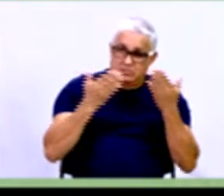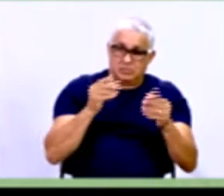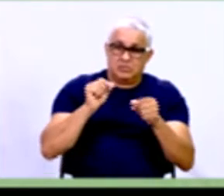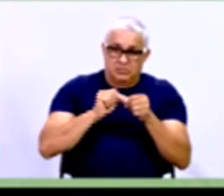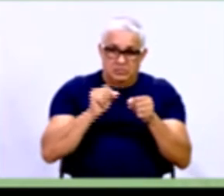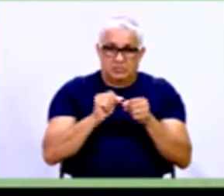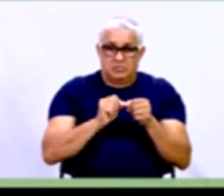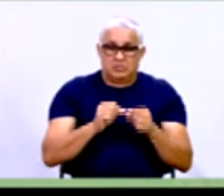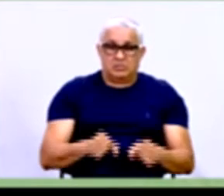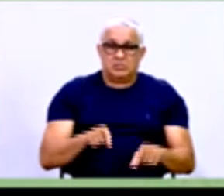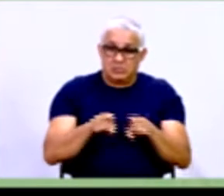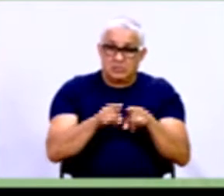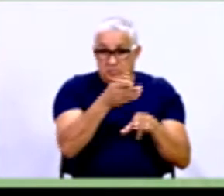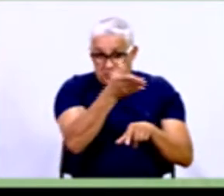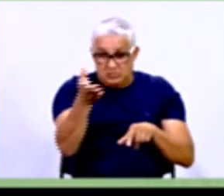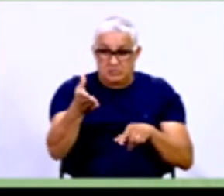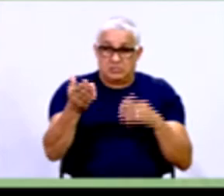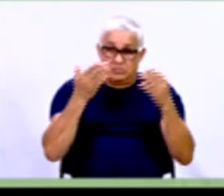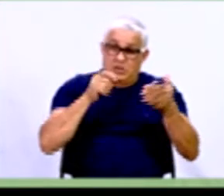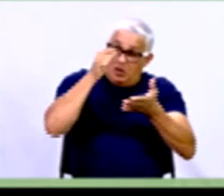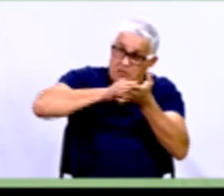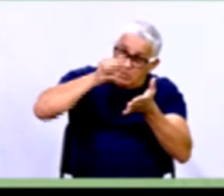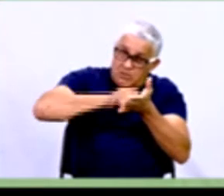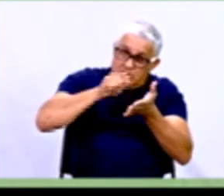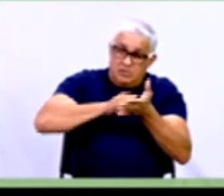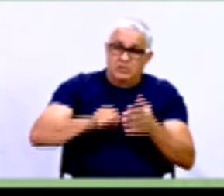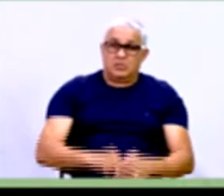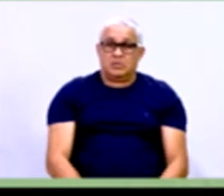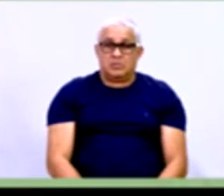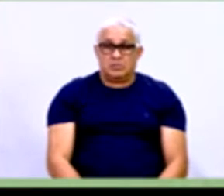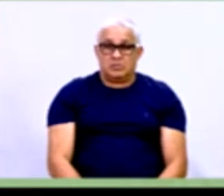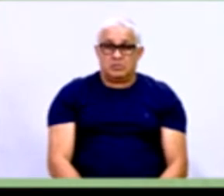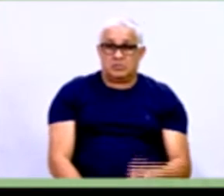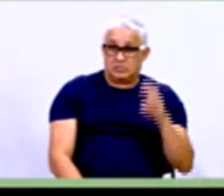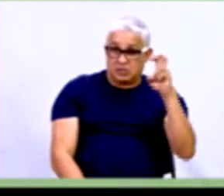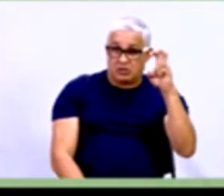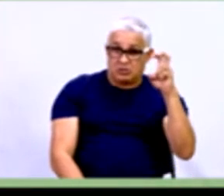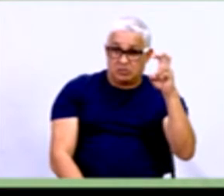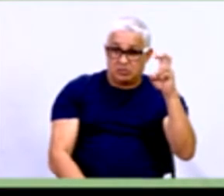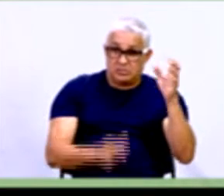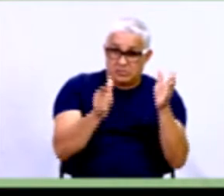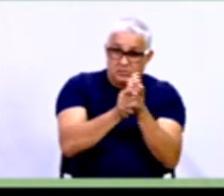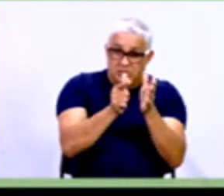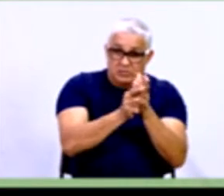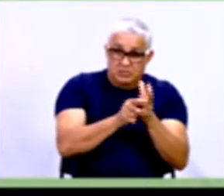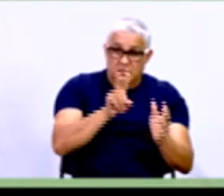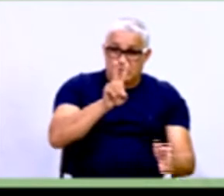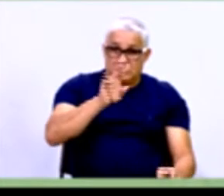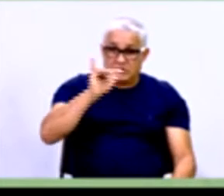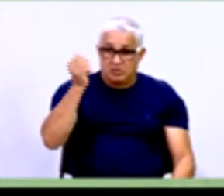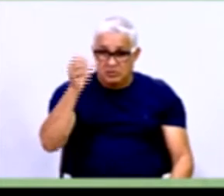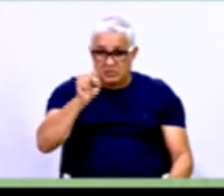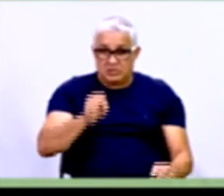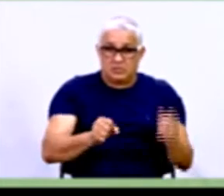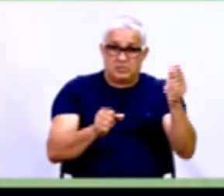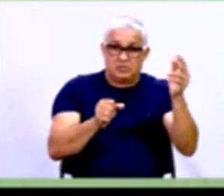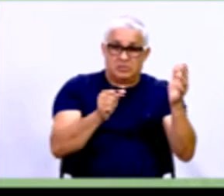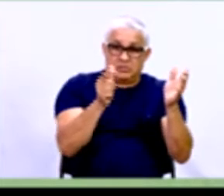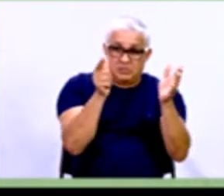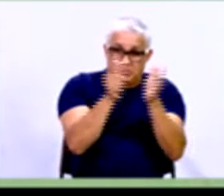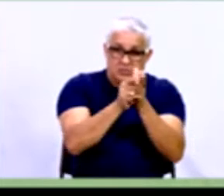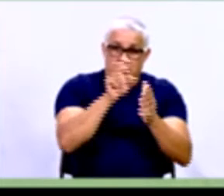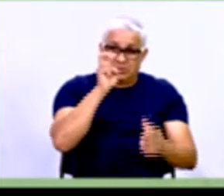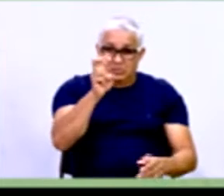fazer, eu gostaria até que vocês anotassem isso. São 5 vias agora, sendo que a primeira